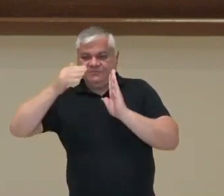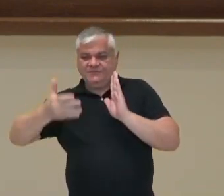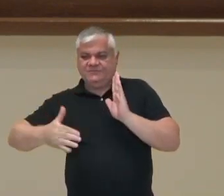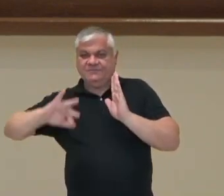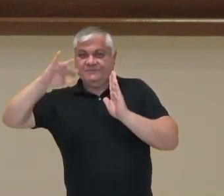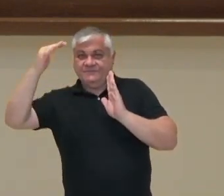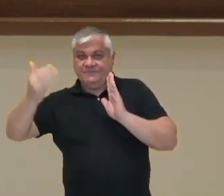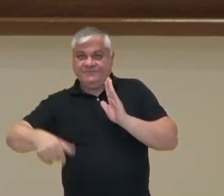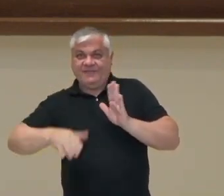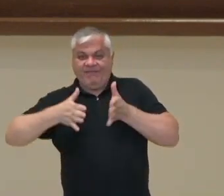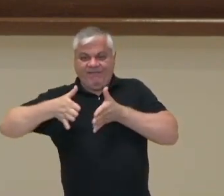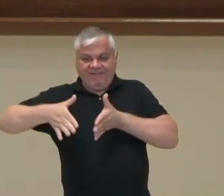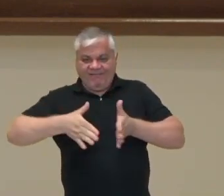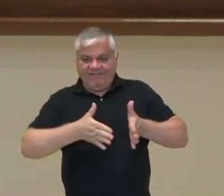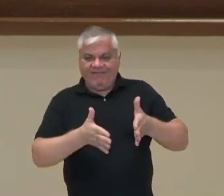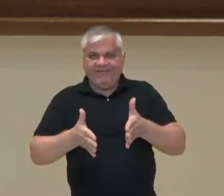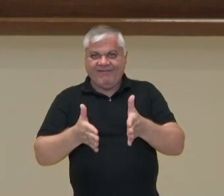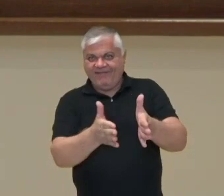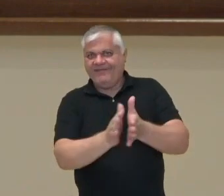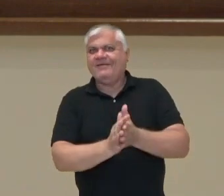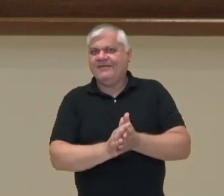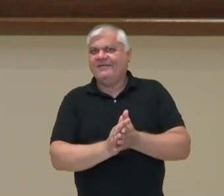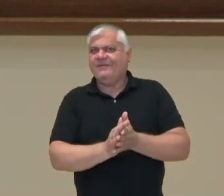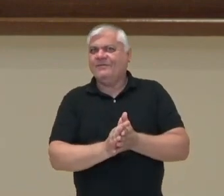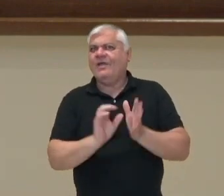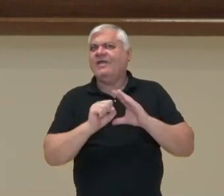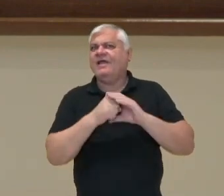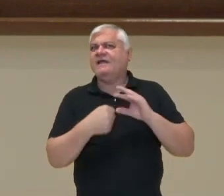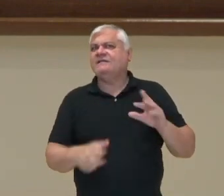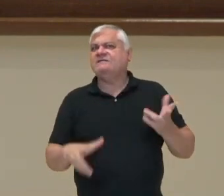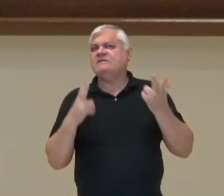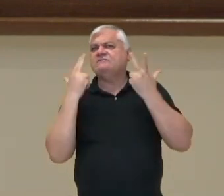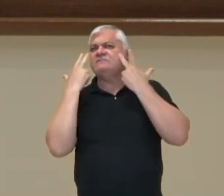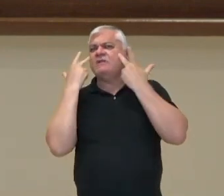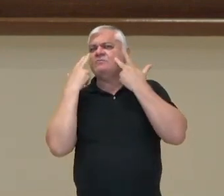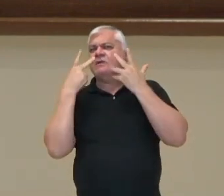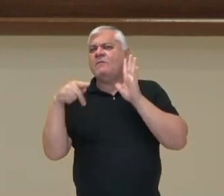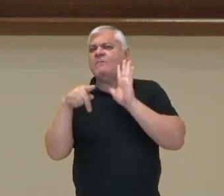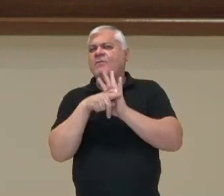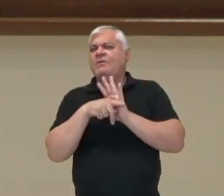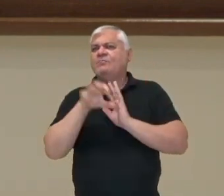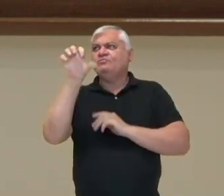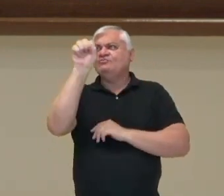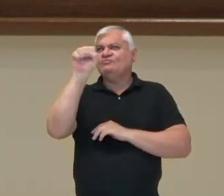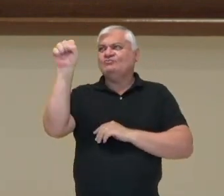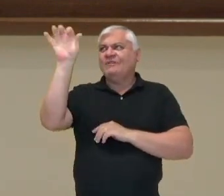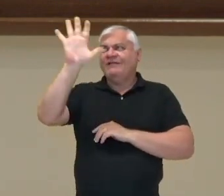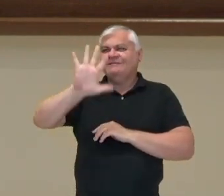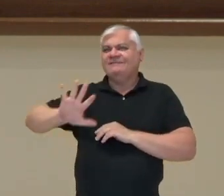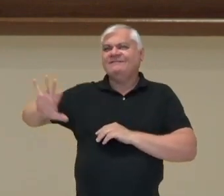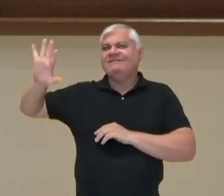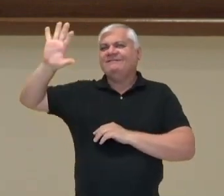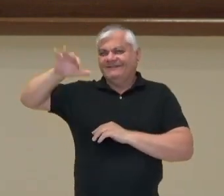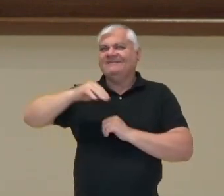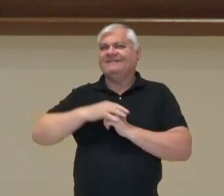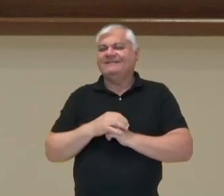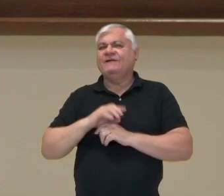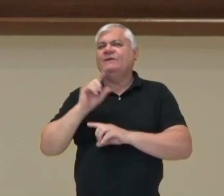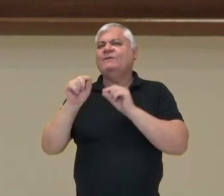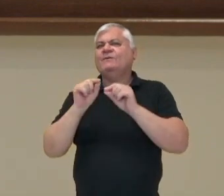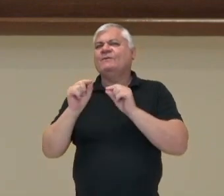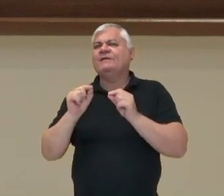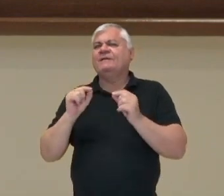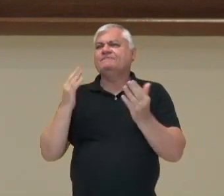a hidrografia, duas características naturais da região sudeste que nós tratamos, e aí vocês tinham que dizer ali, considerando essas